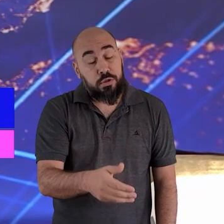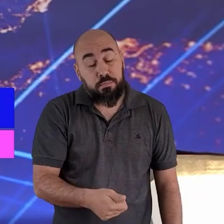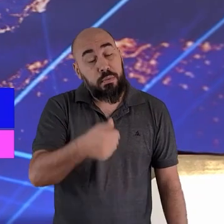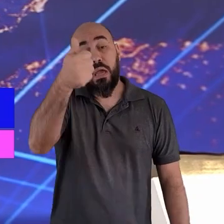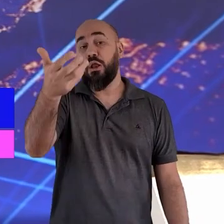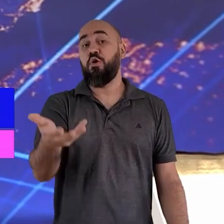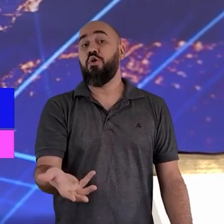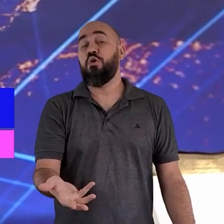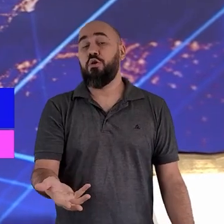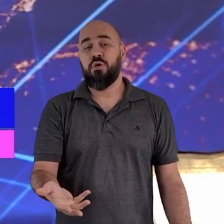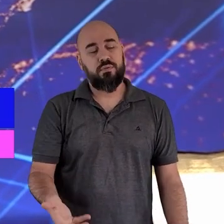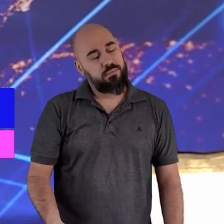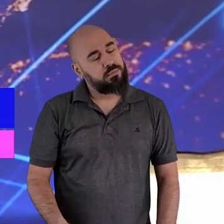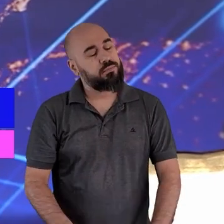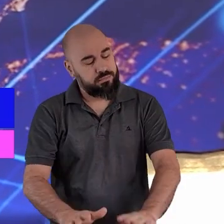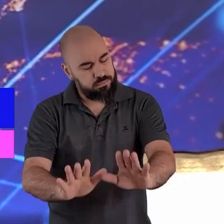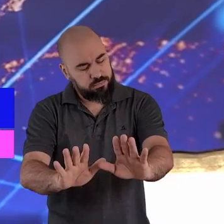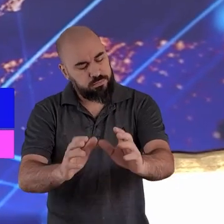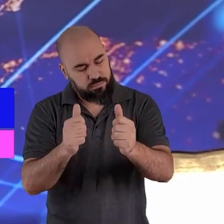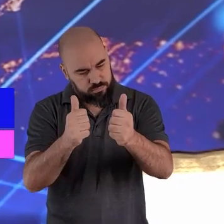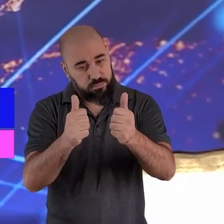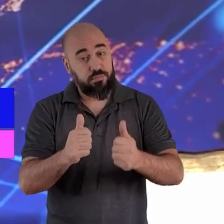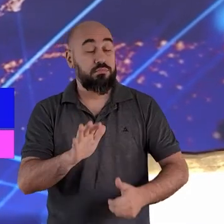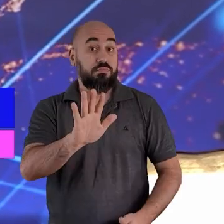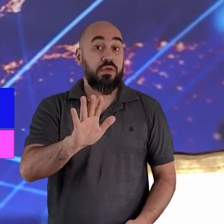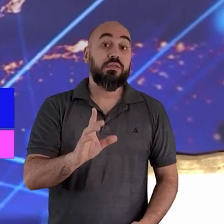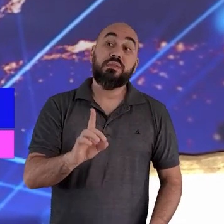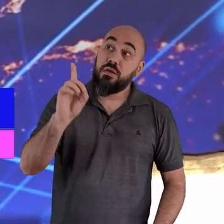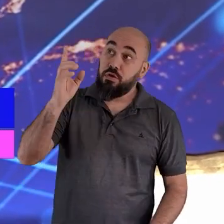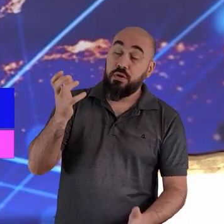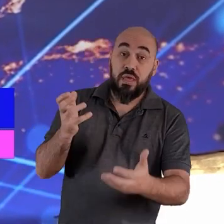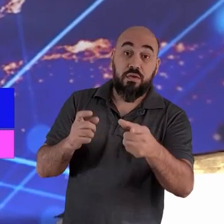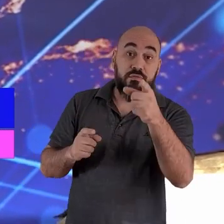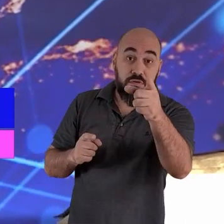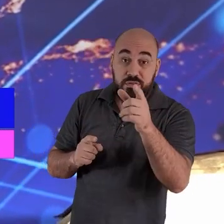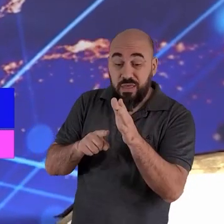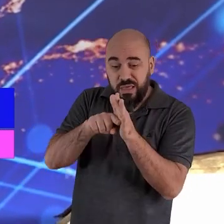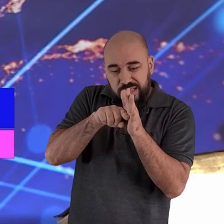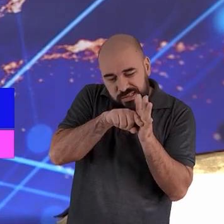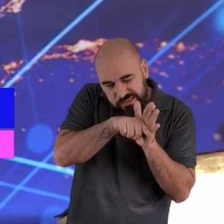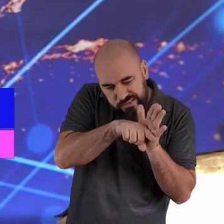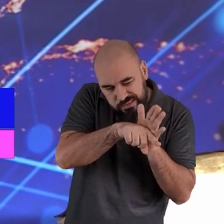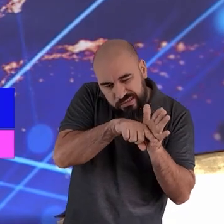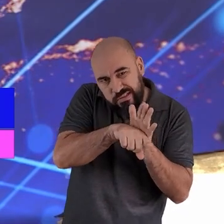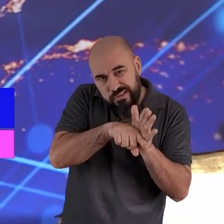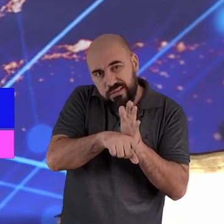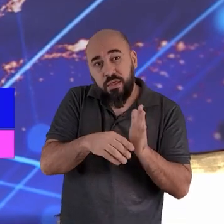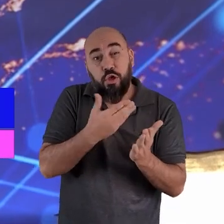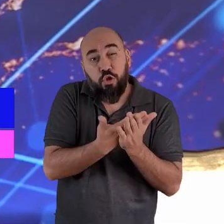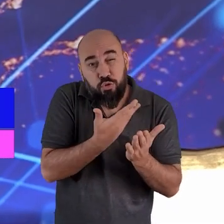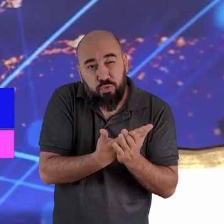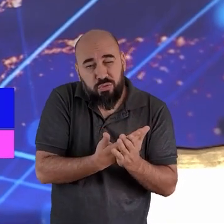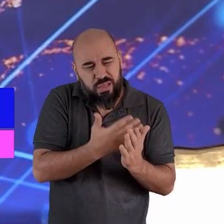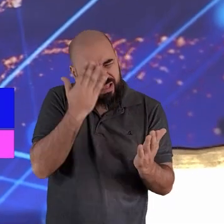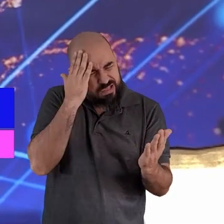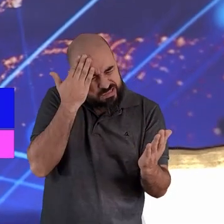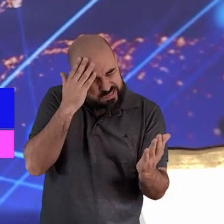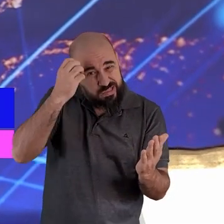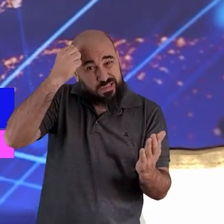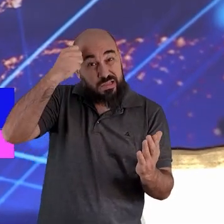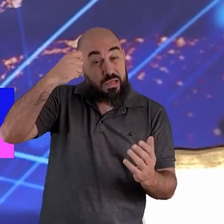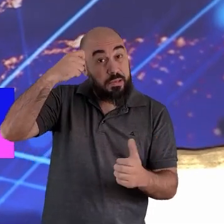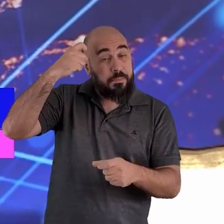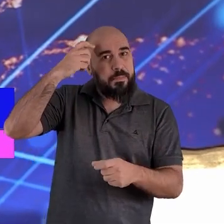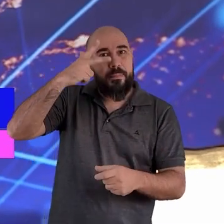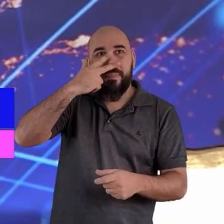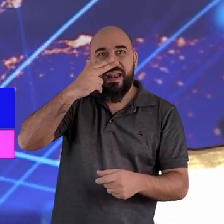que você seja um estudante profundo da palavra. Deus quer que você leia a Bíblia e compreenda